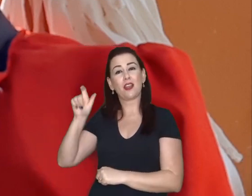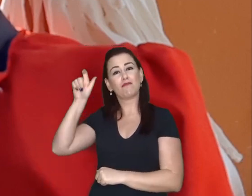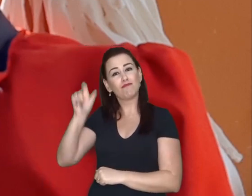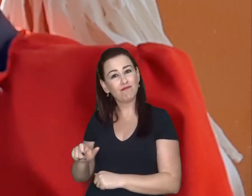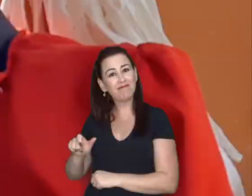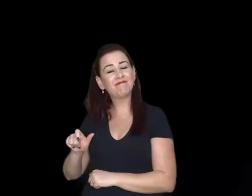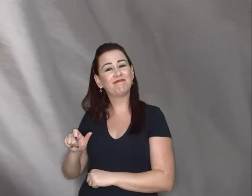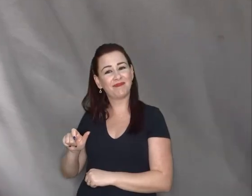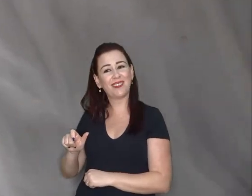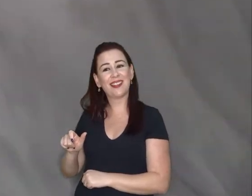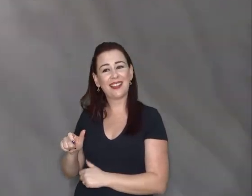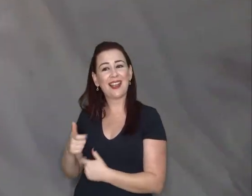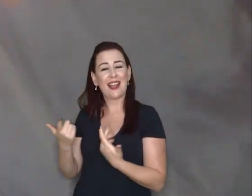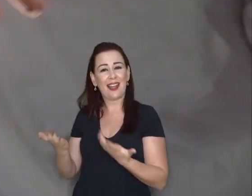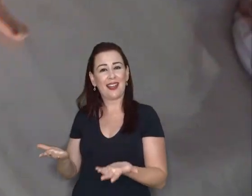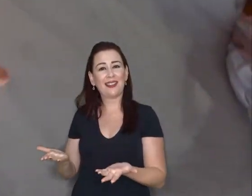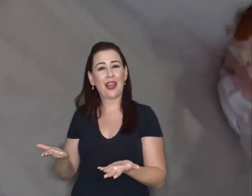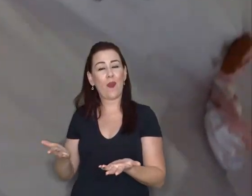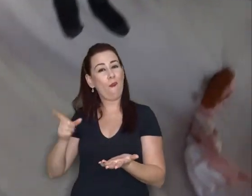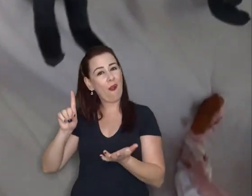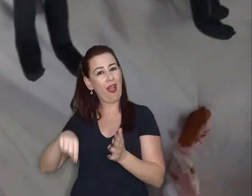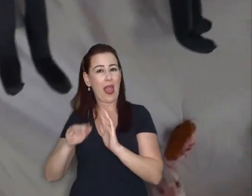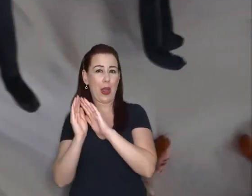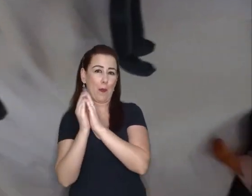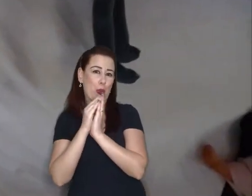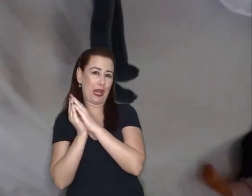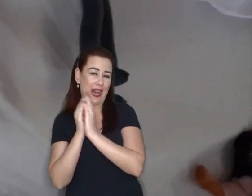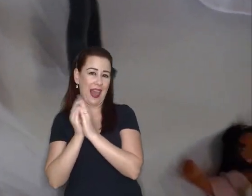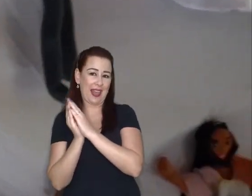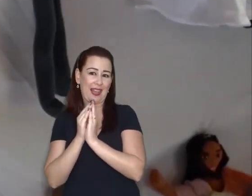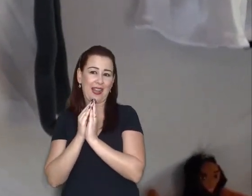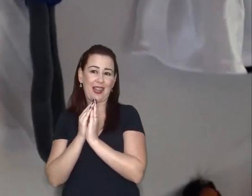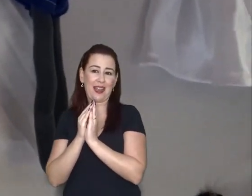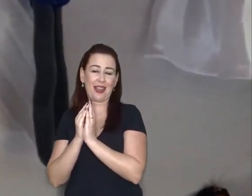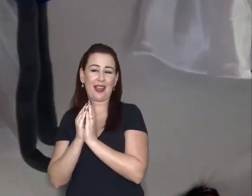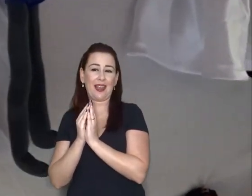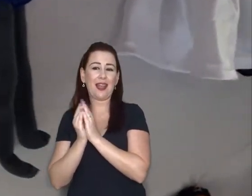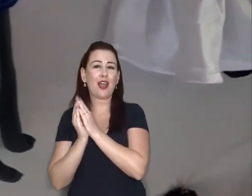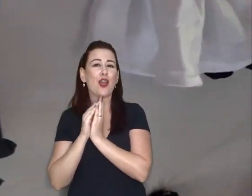né? Então, são as bonecas que eu vendo.